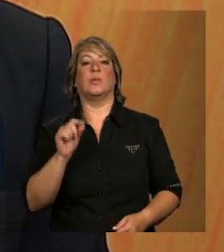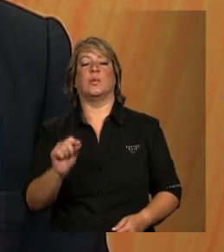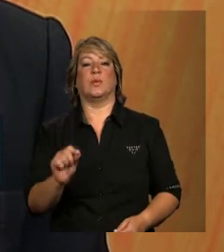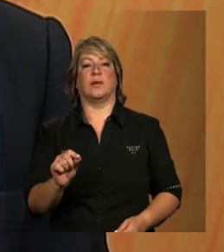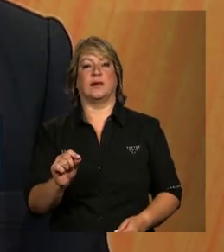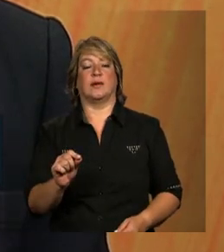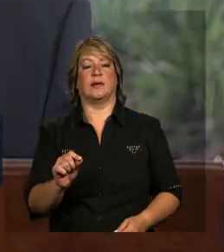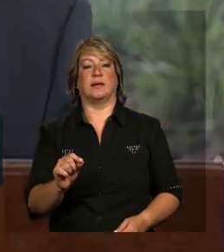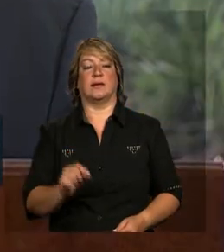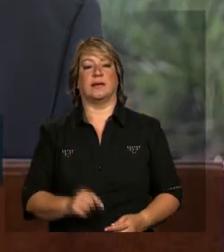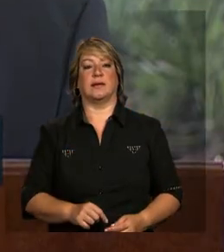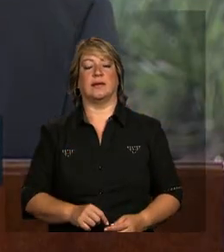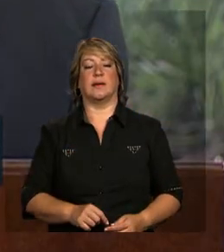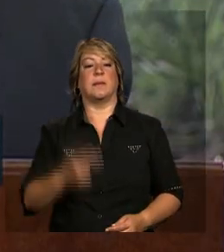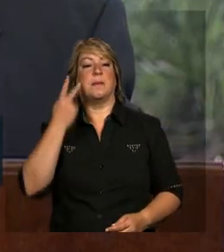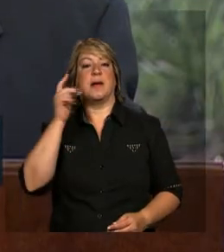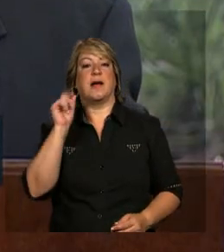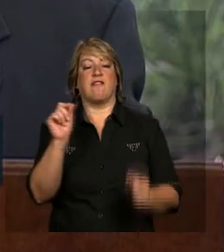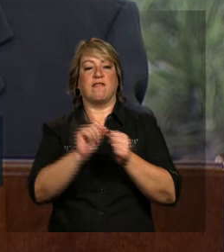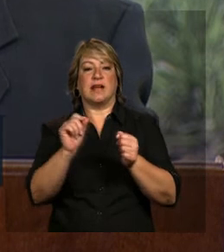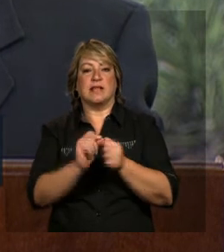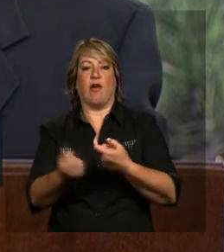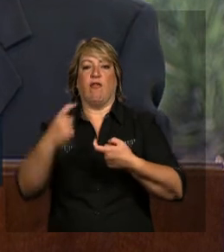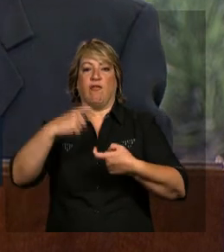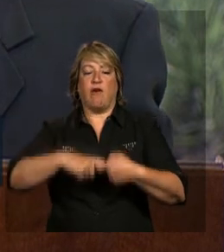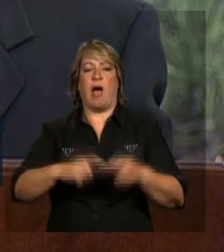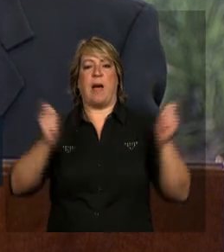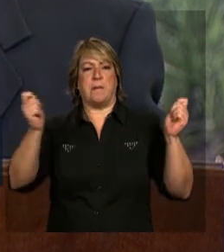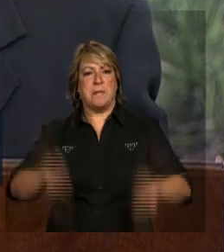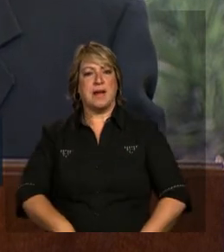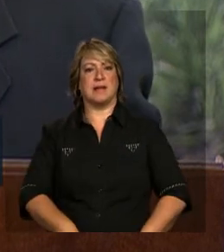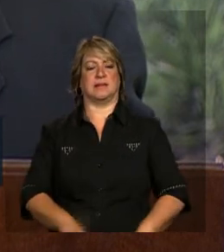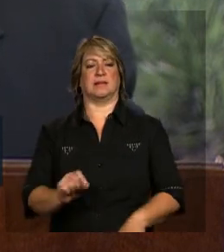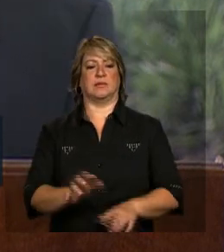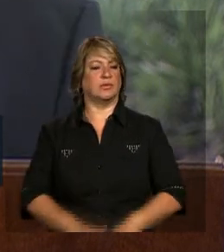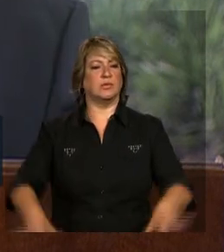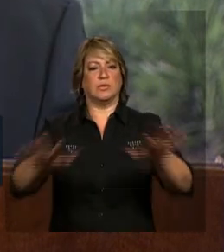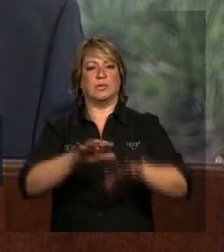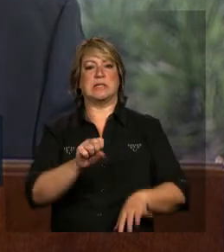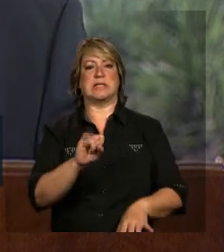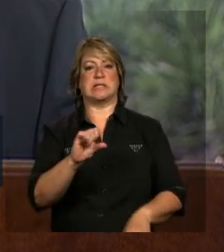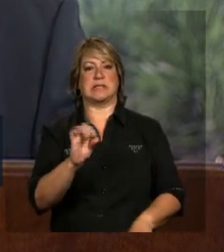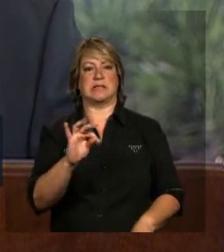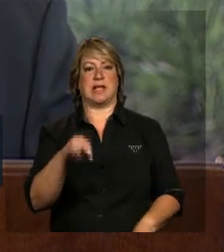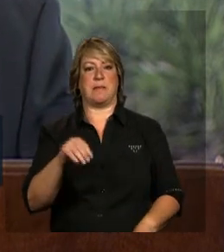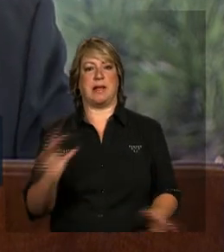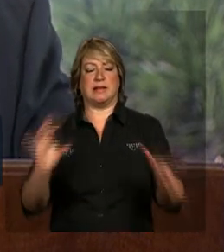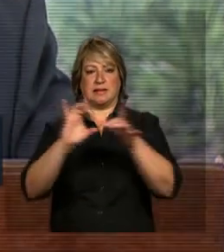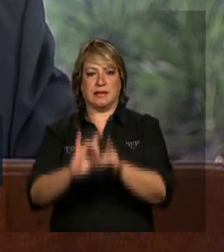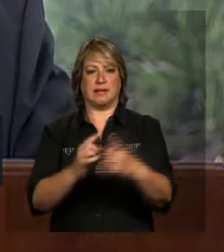por um lado restabelecer a capacidade de planejamento integrado do sistema de transportes